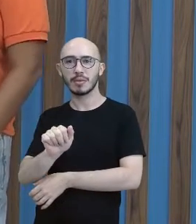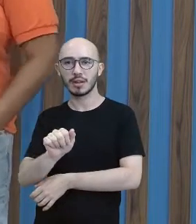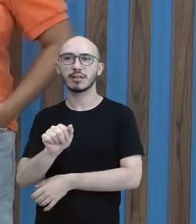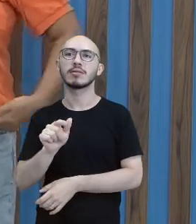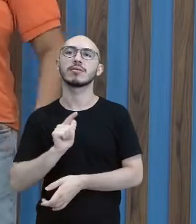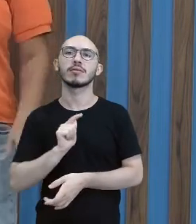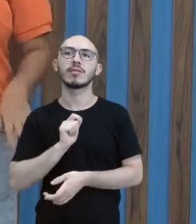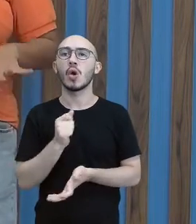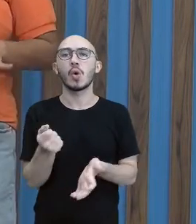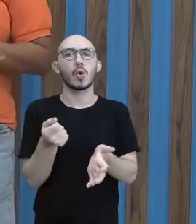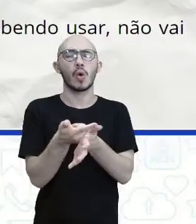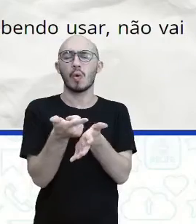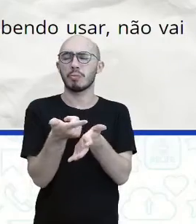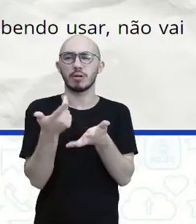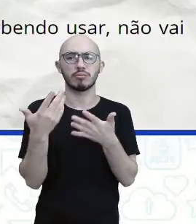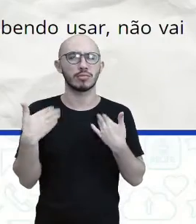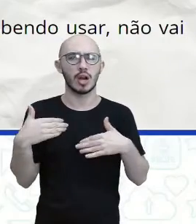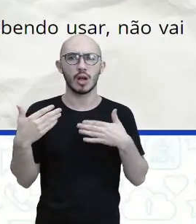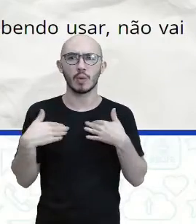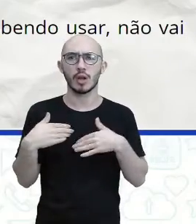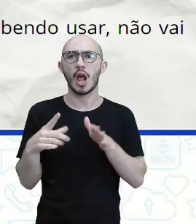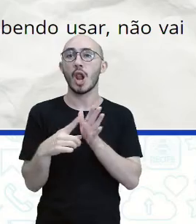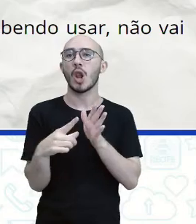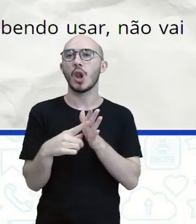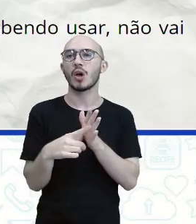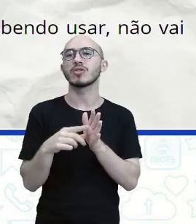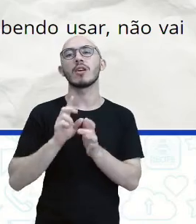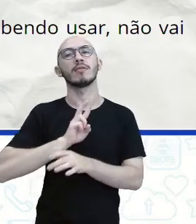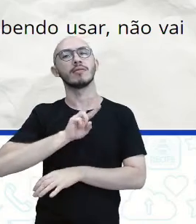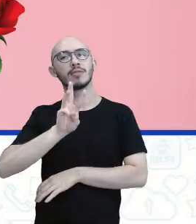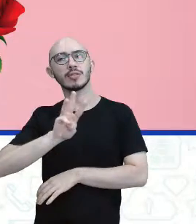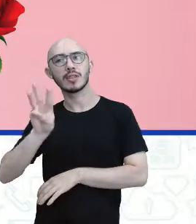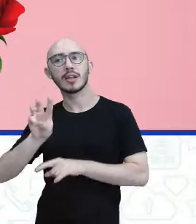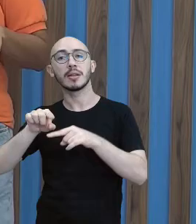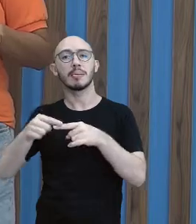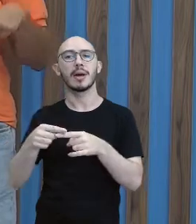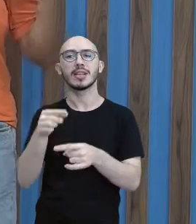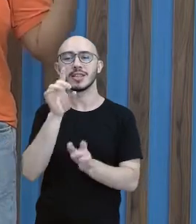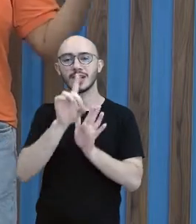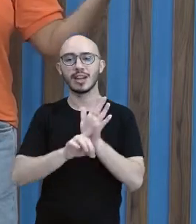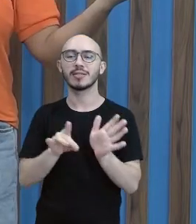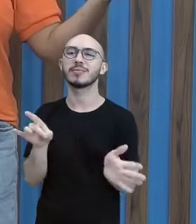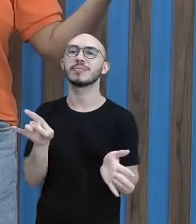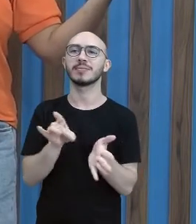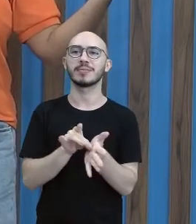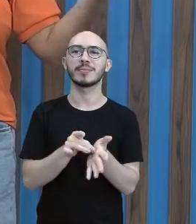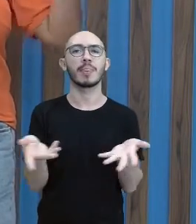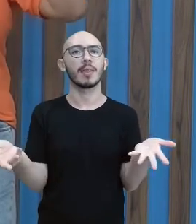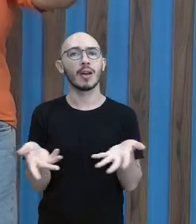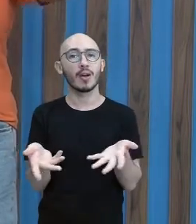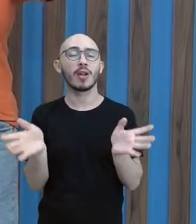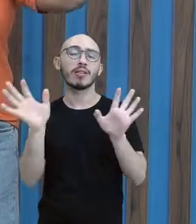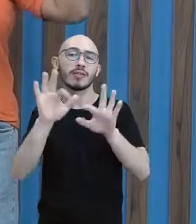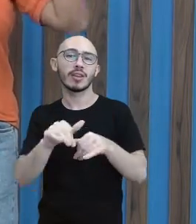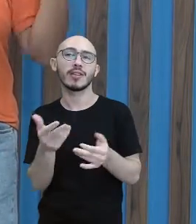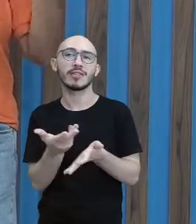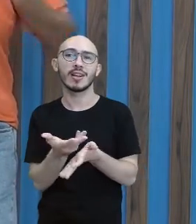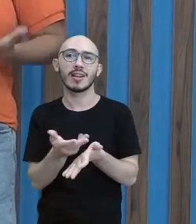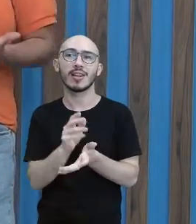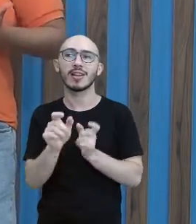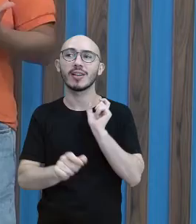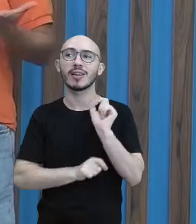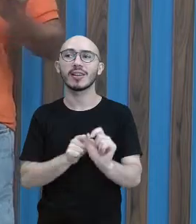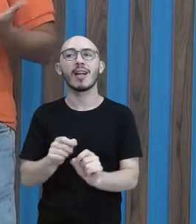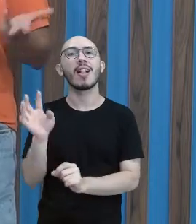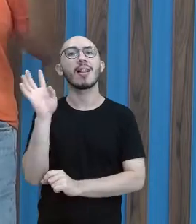sem susto, a loja é virtual, os direitos são reais. Tá certo? Para terminar essa aula aqui, eu achei